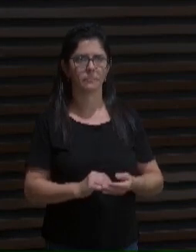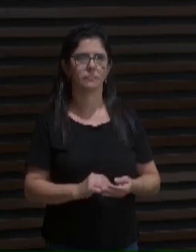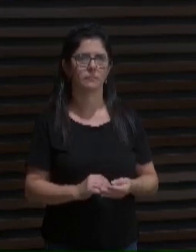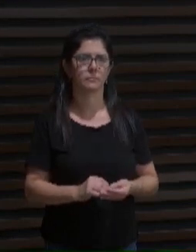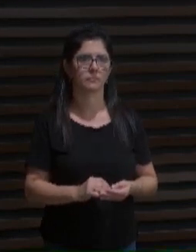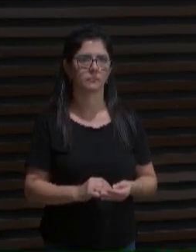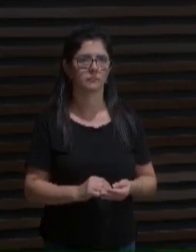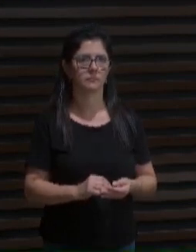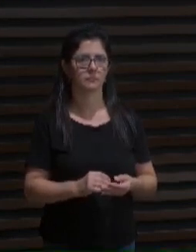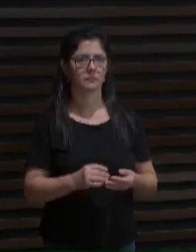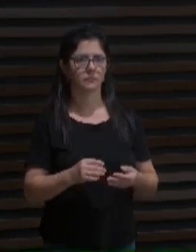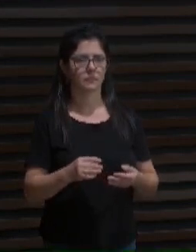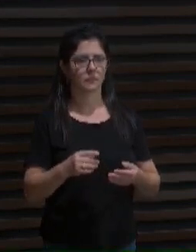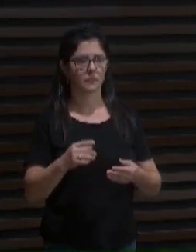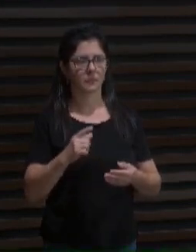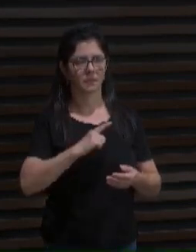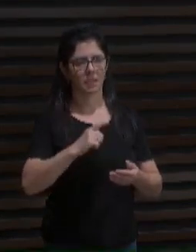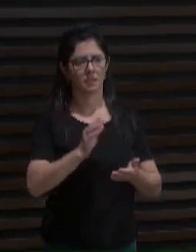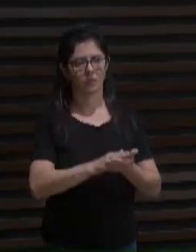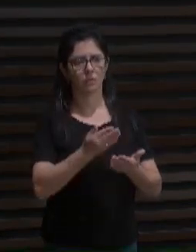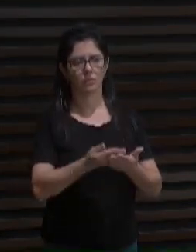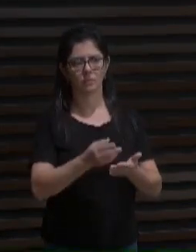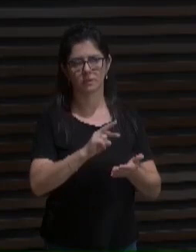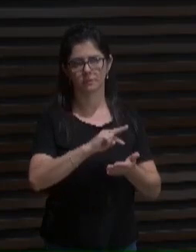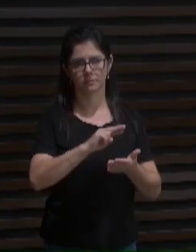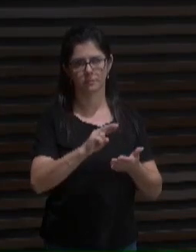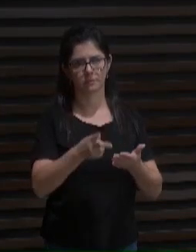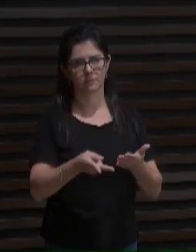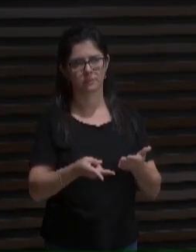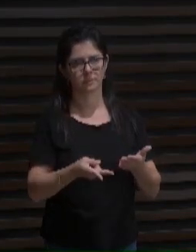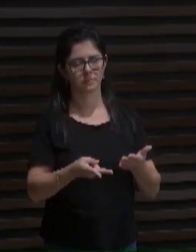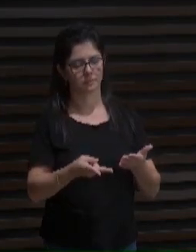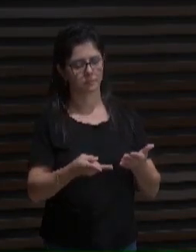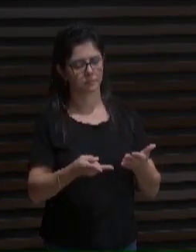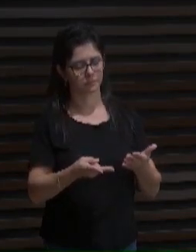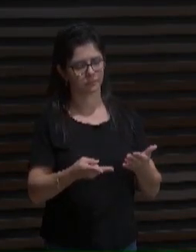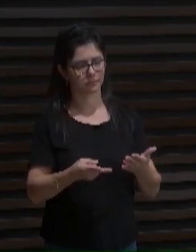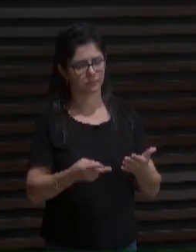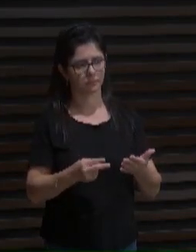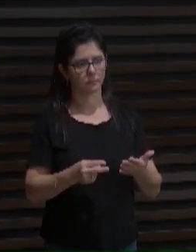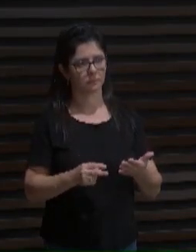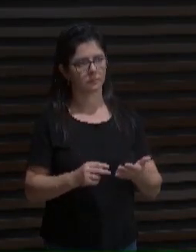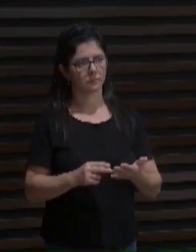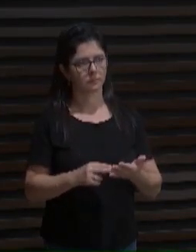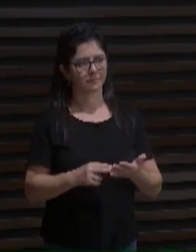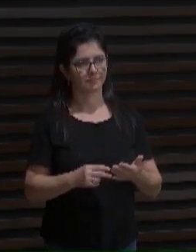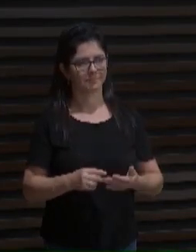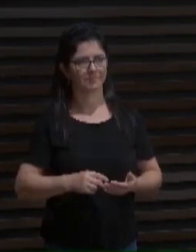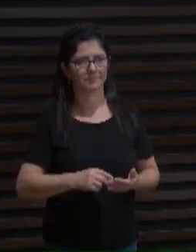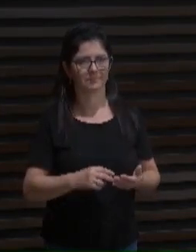algumas versões, mas eu gosto de mudar essa palavrinha aqui, porque lá no Strong ele ajuda a gente. Lá, em vez de deu-lhes